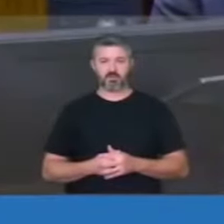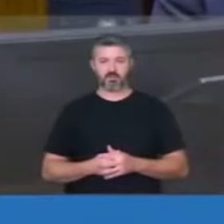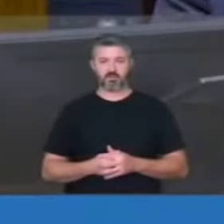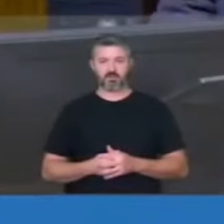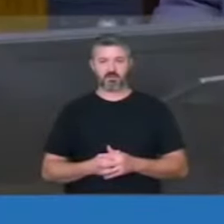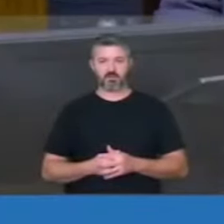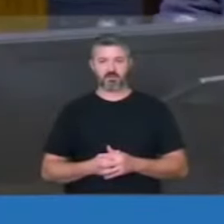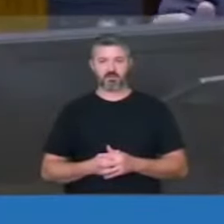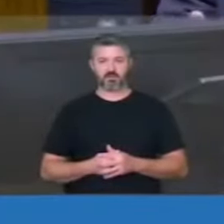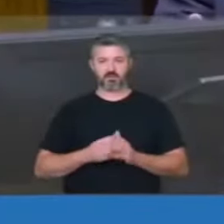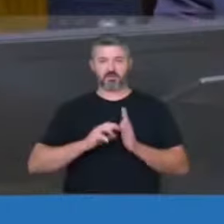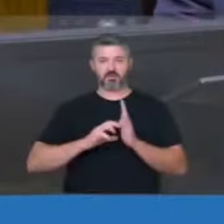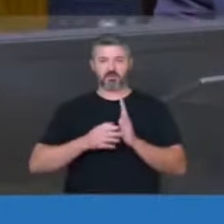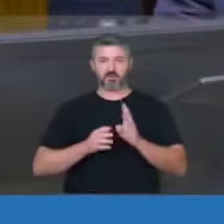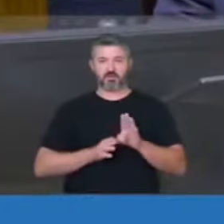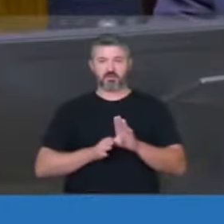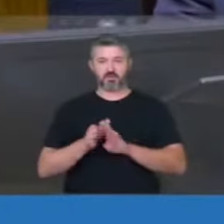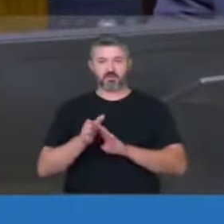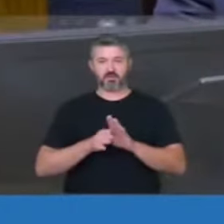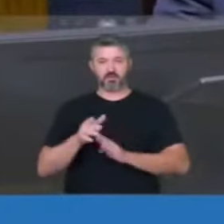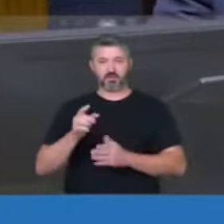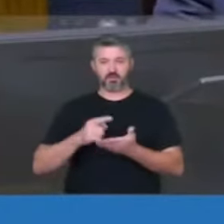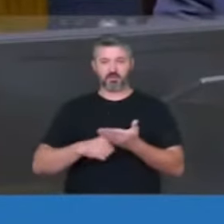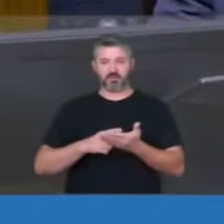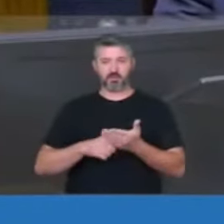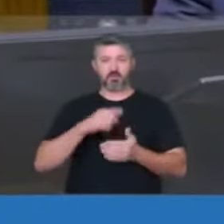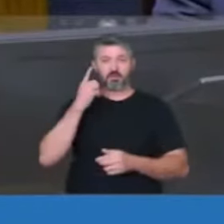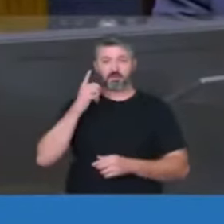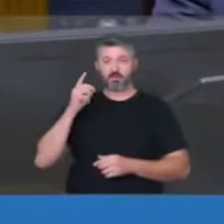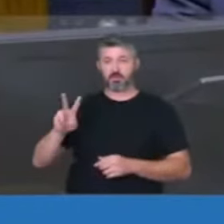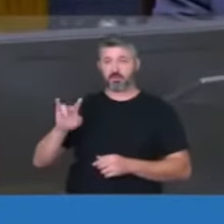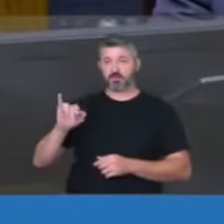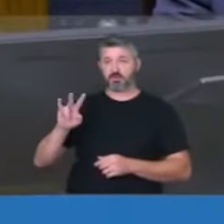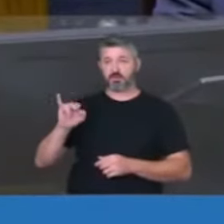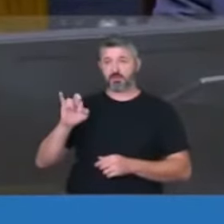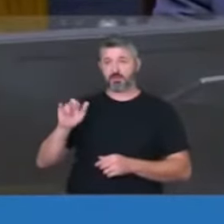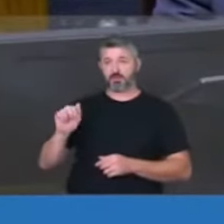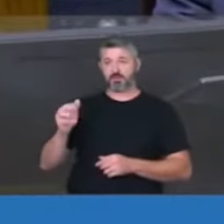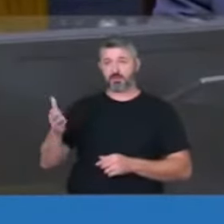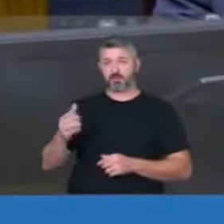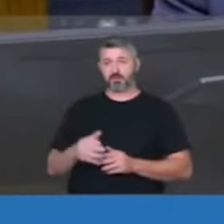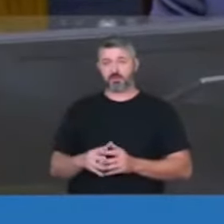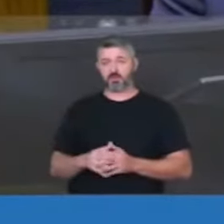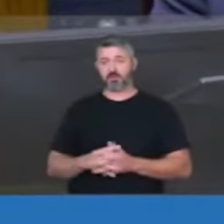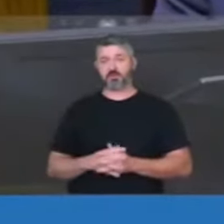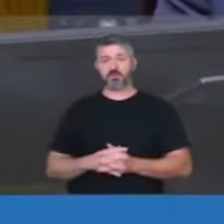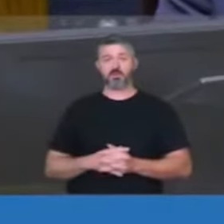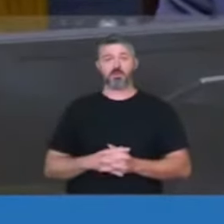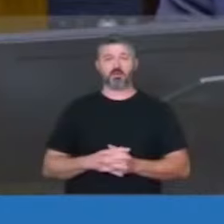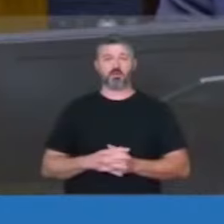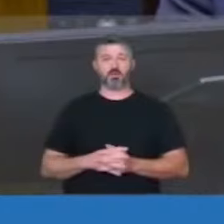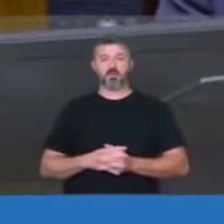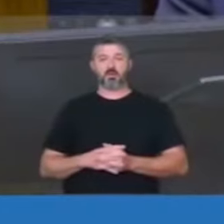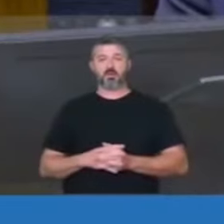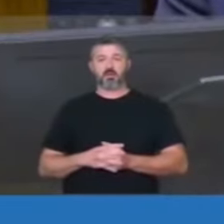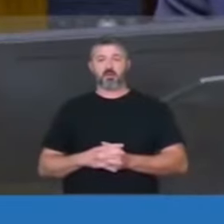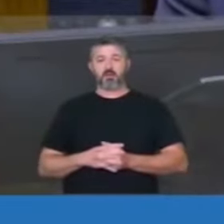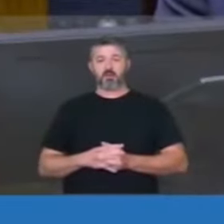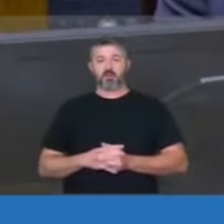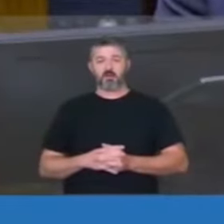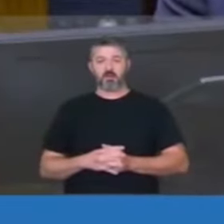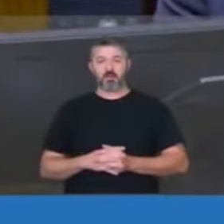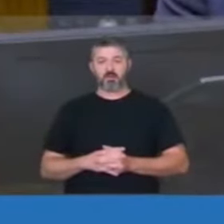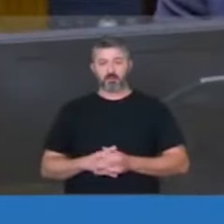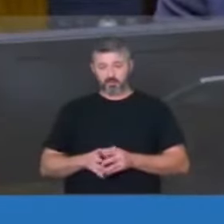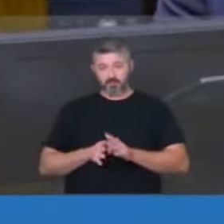explicar como funcionam as emendas pxs E por que elas são transparentes há também pressão Por parte dos congressistas